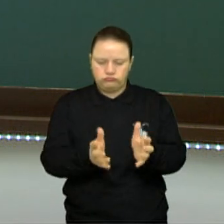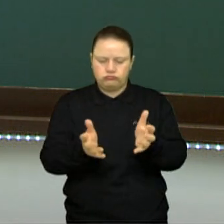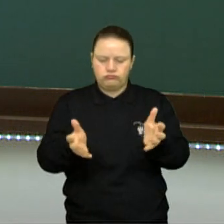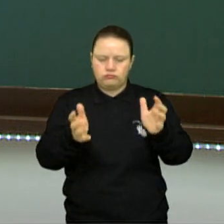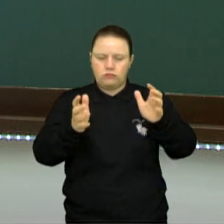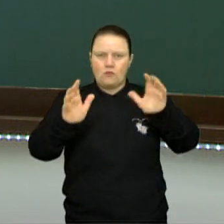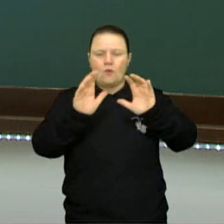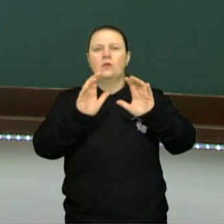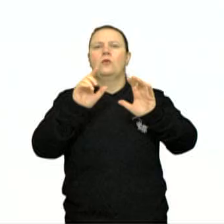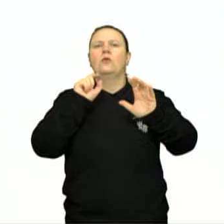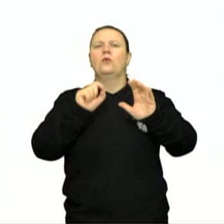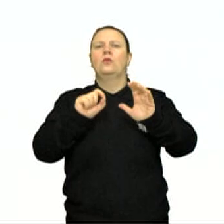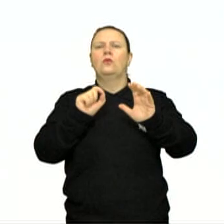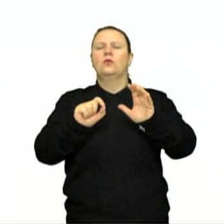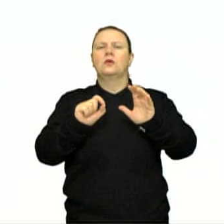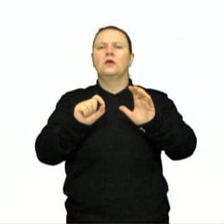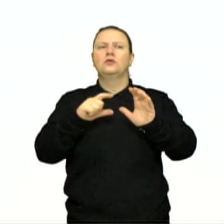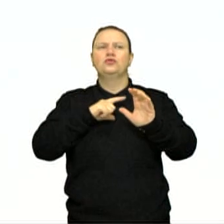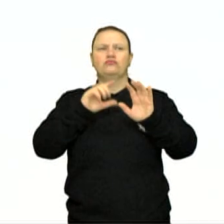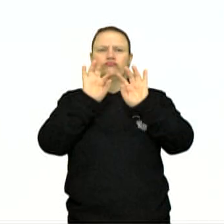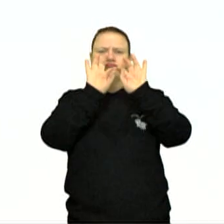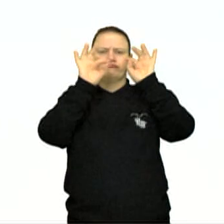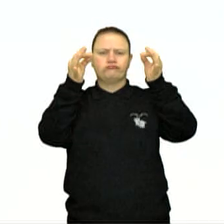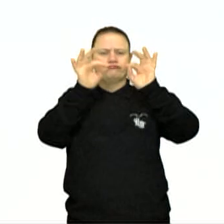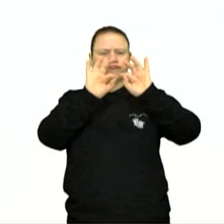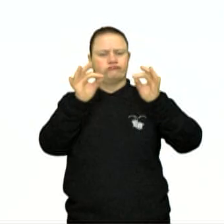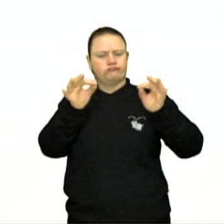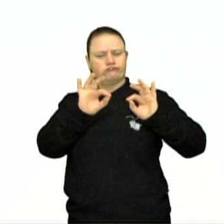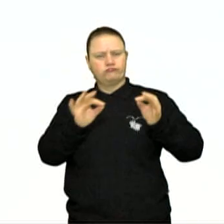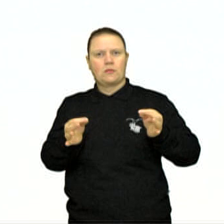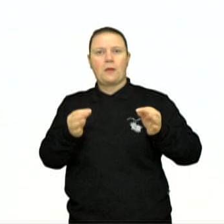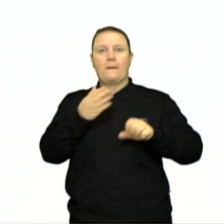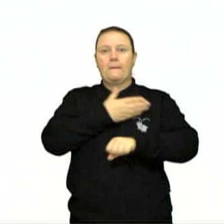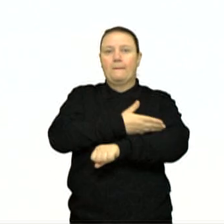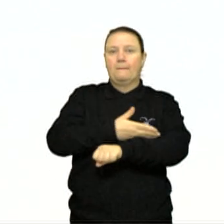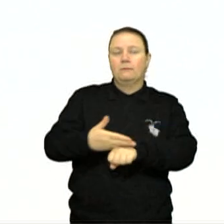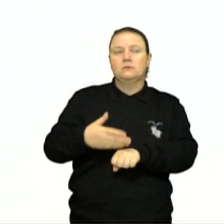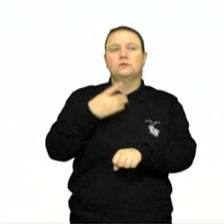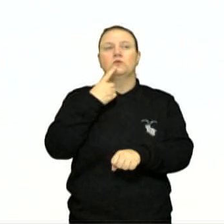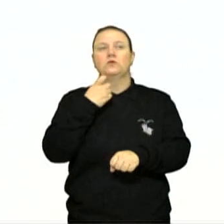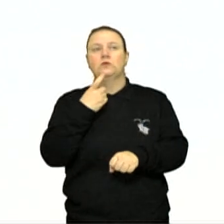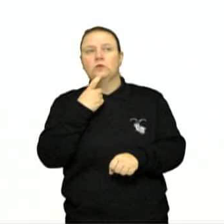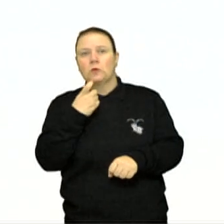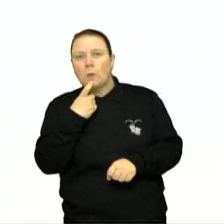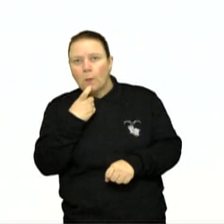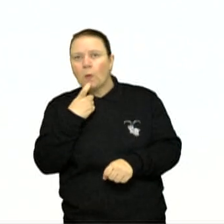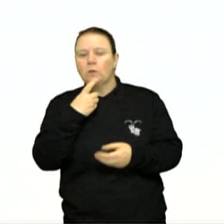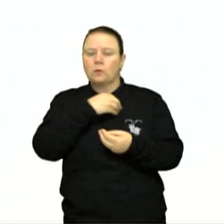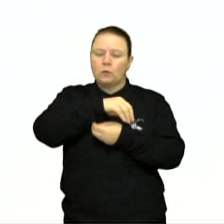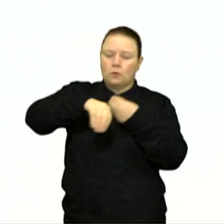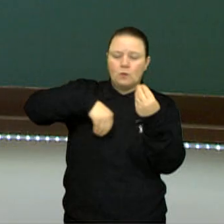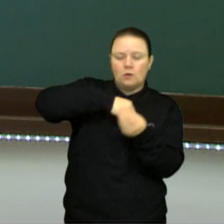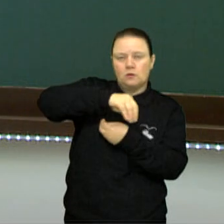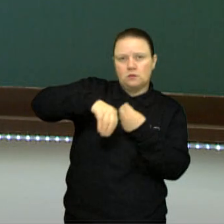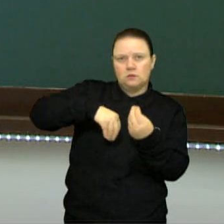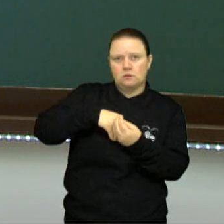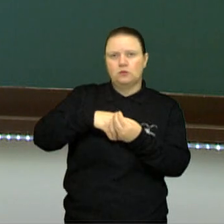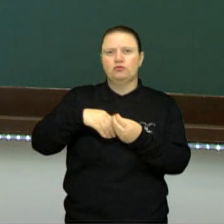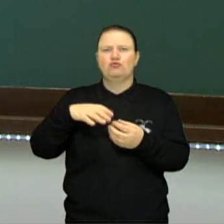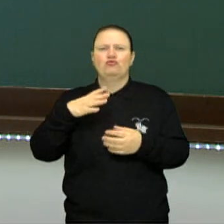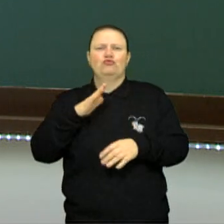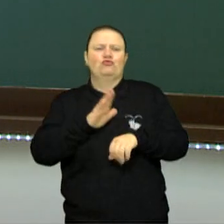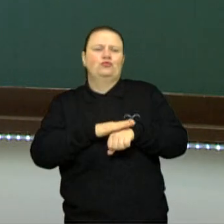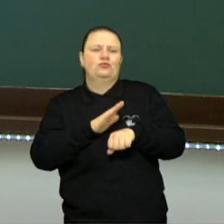cultura majoara, né, decorada com incisões sobre branco e vermelho. Então, olha só, um trabalho feito de forma artesanal, né, que os